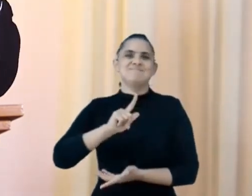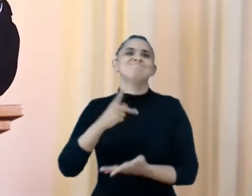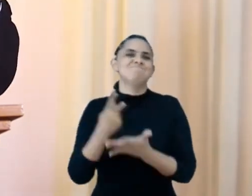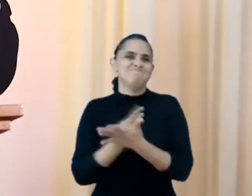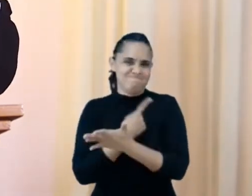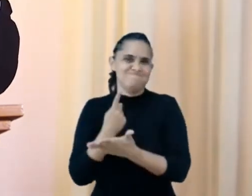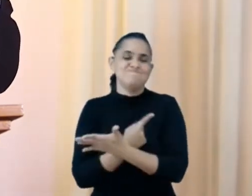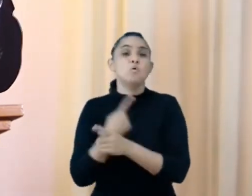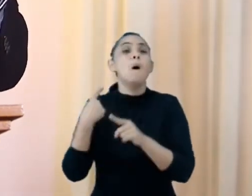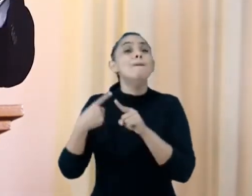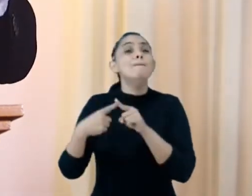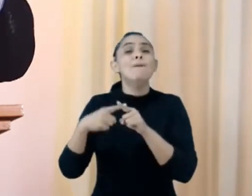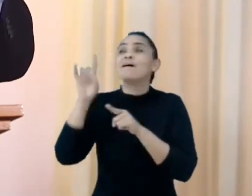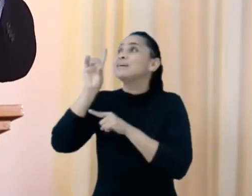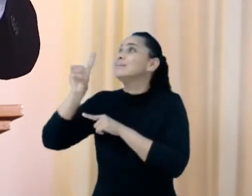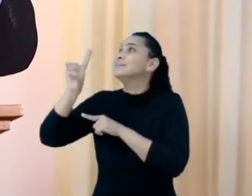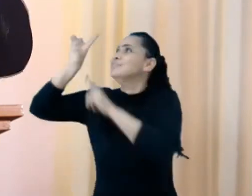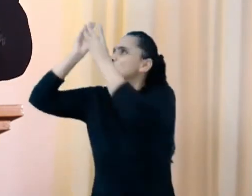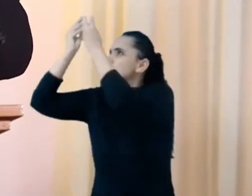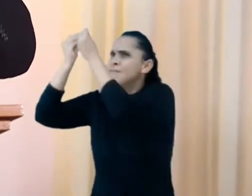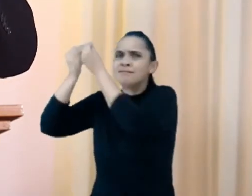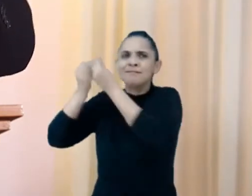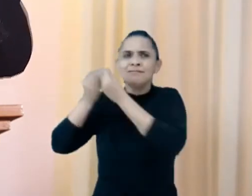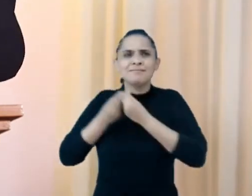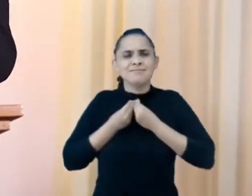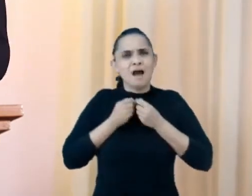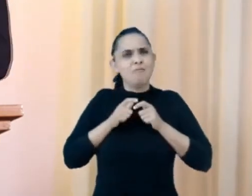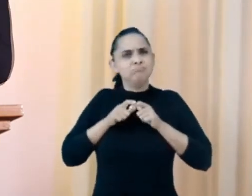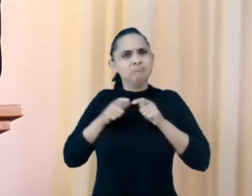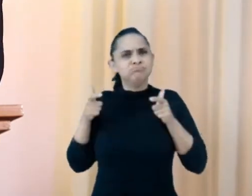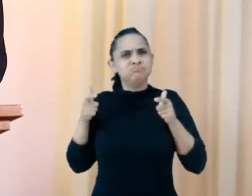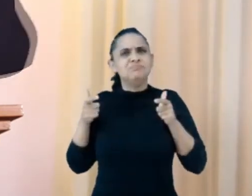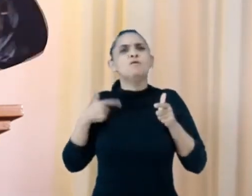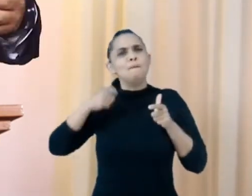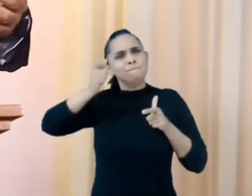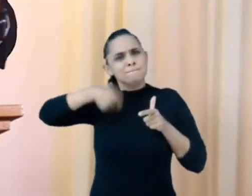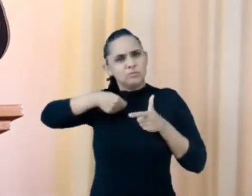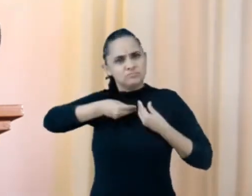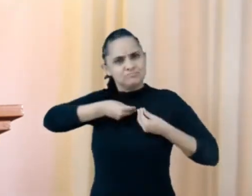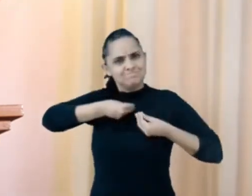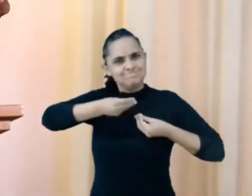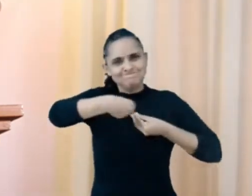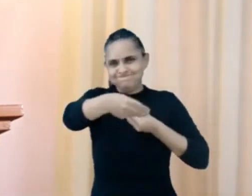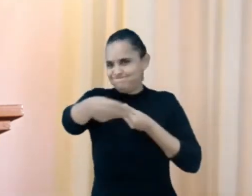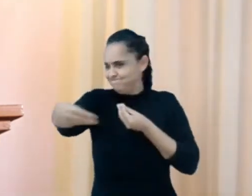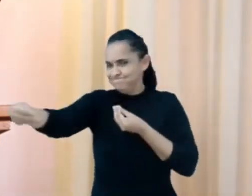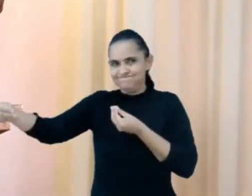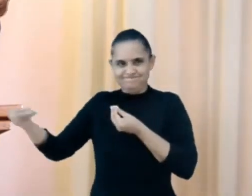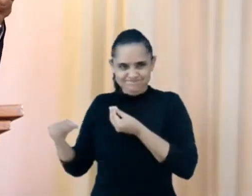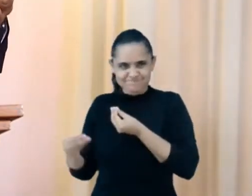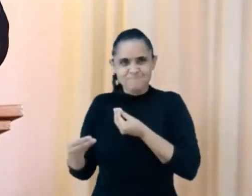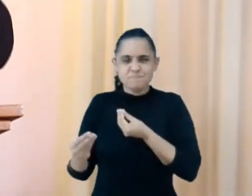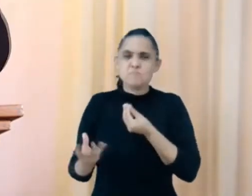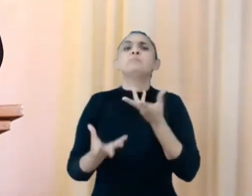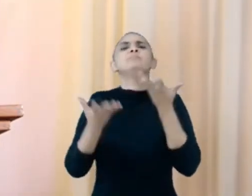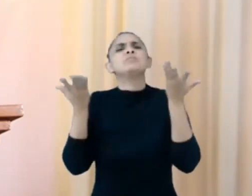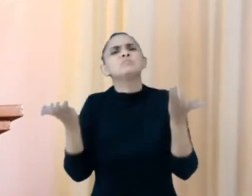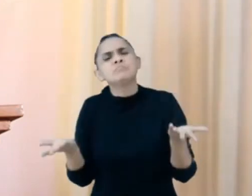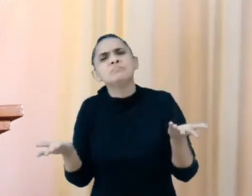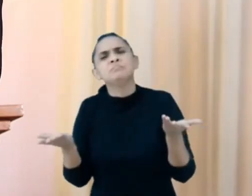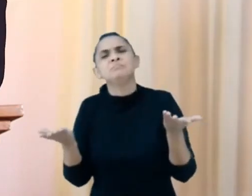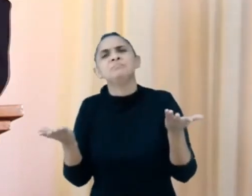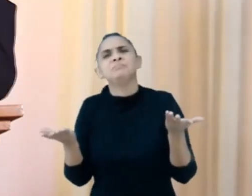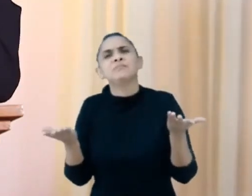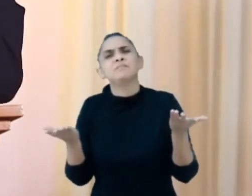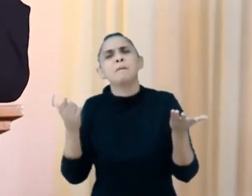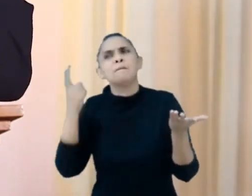em abundância para que eu possa compartilhar. Agora, como eu posso compartilhar? O nosso Senhor